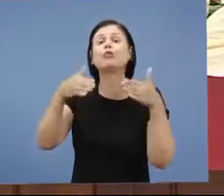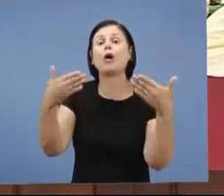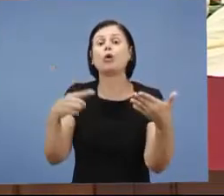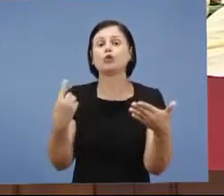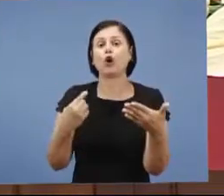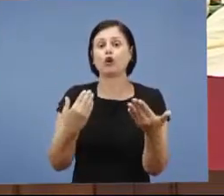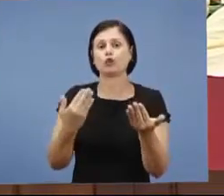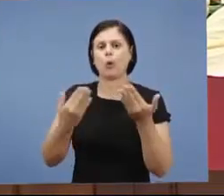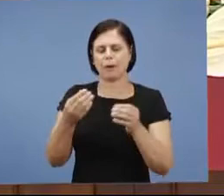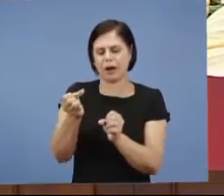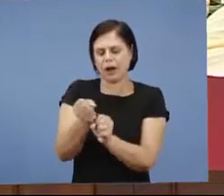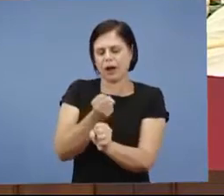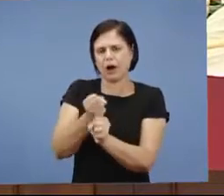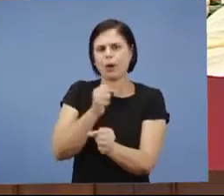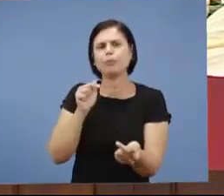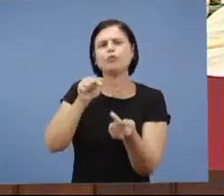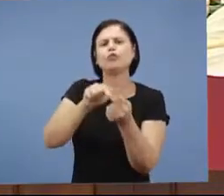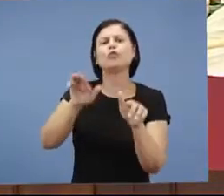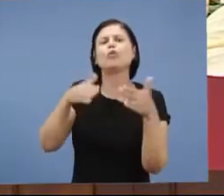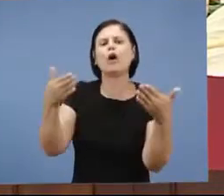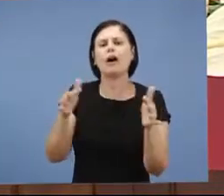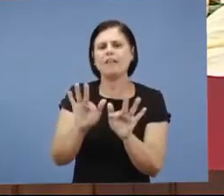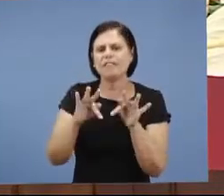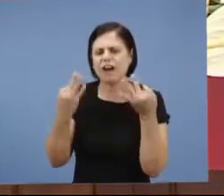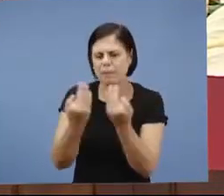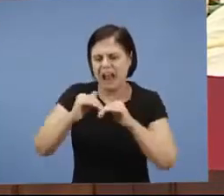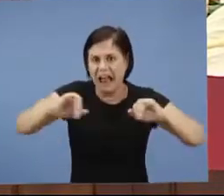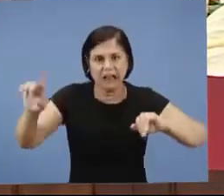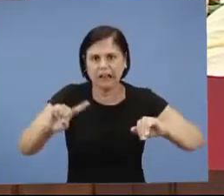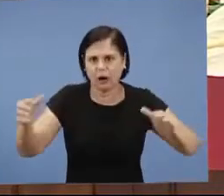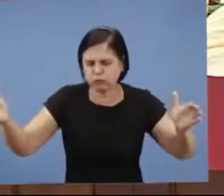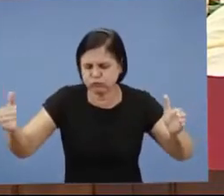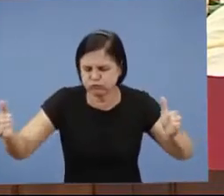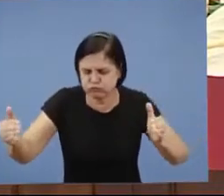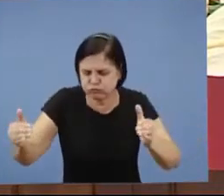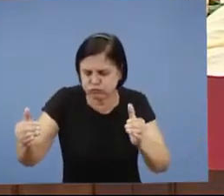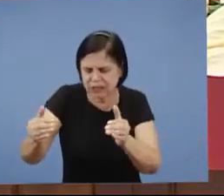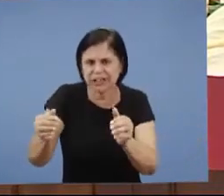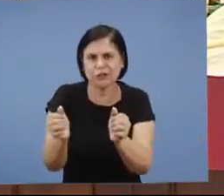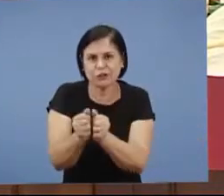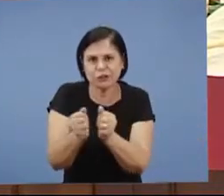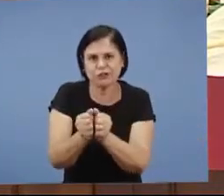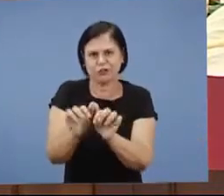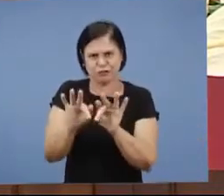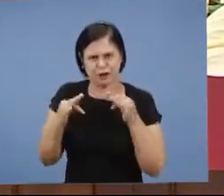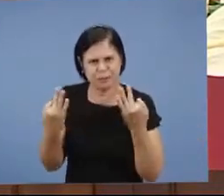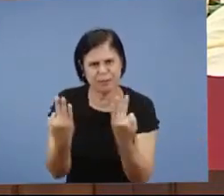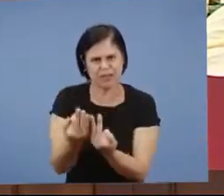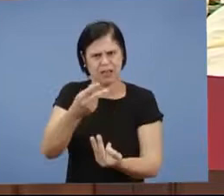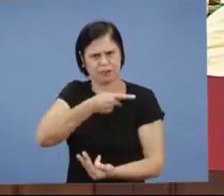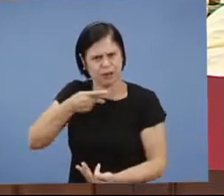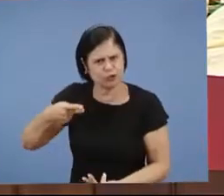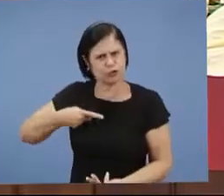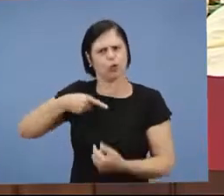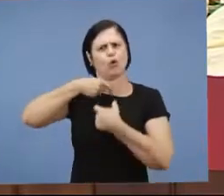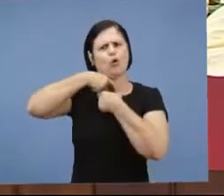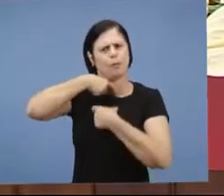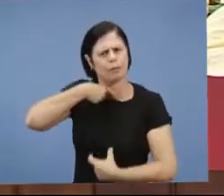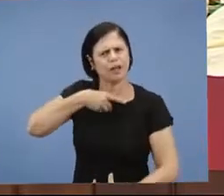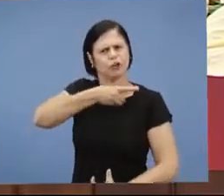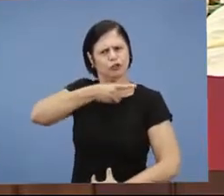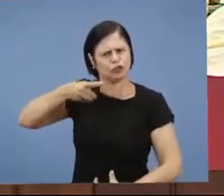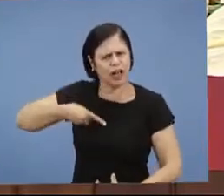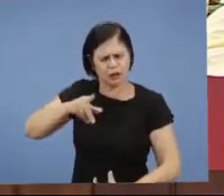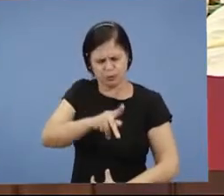obra, agregar a família, os filhos, a igreja, os pastores, diáconos,